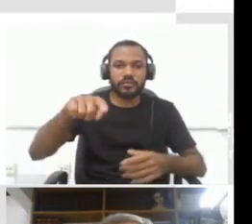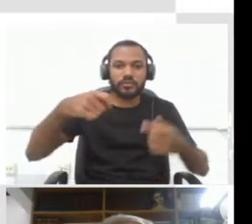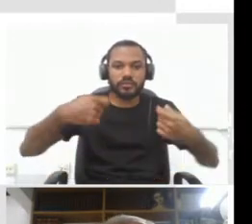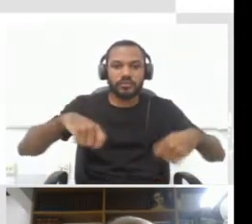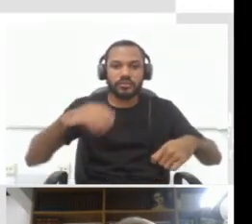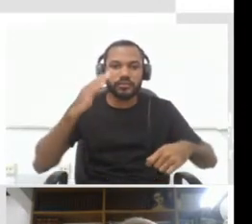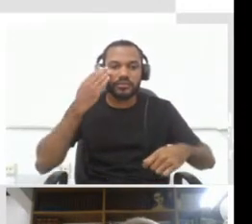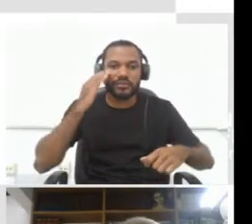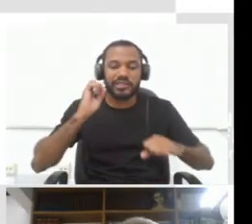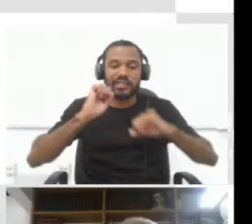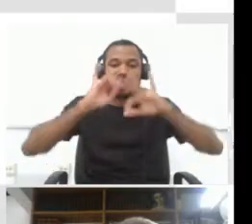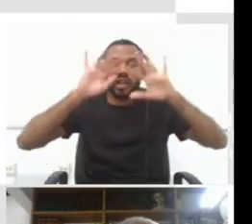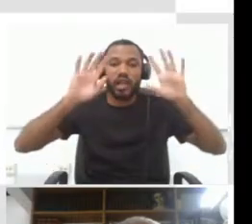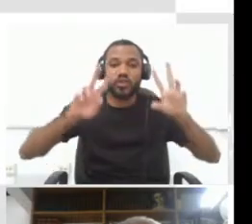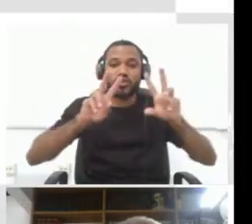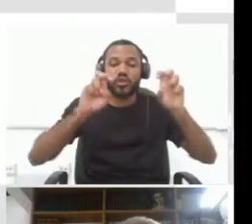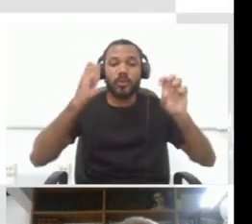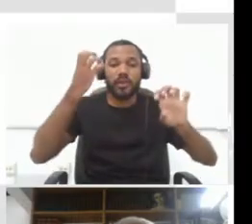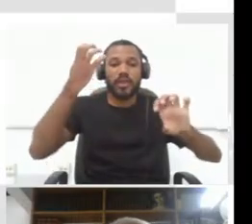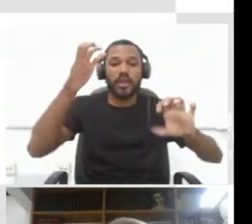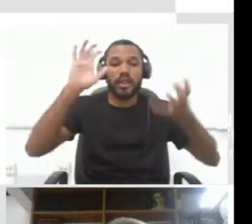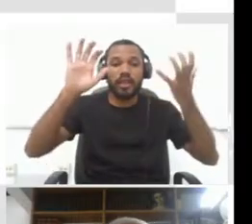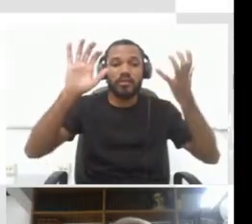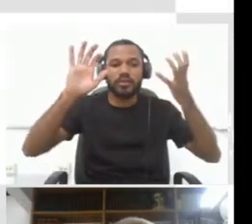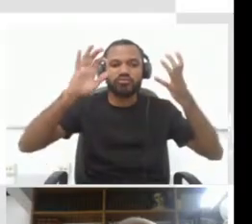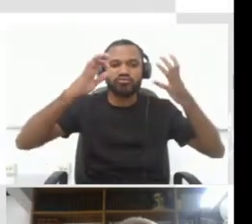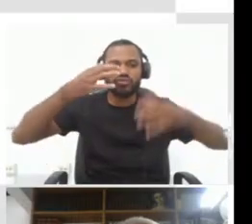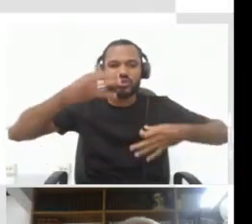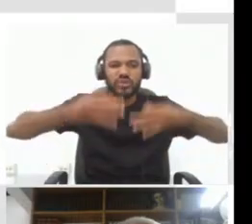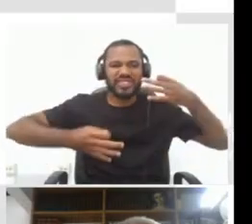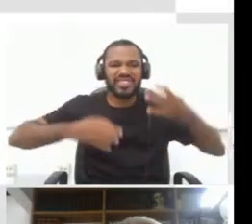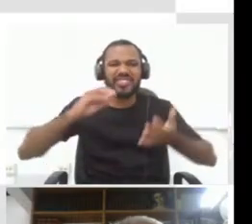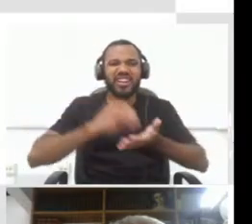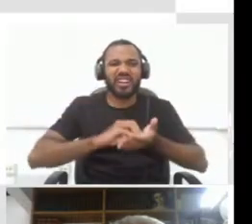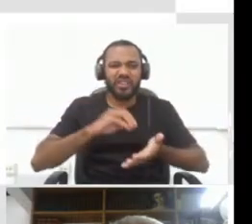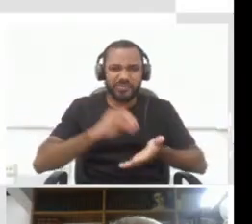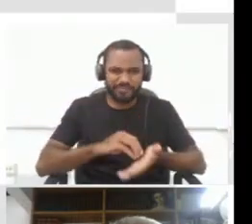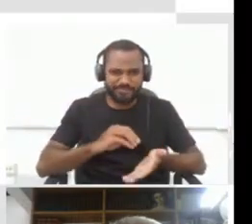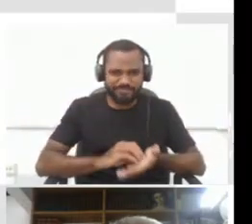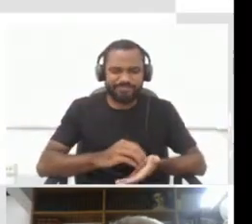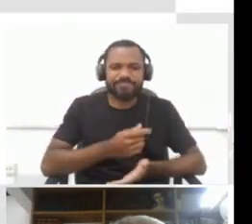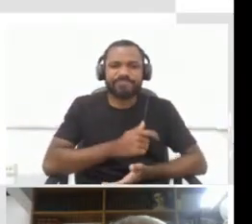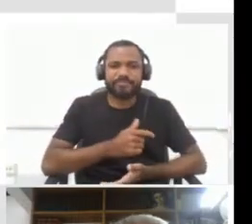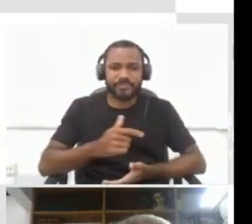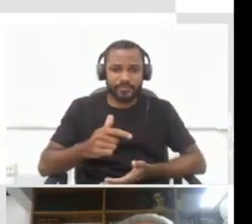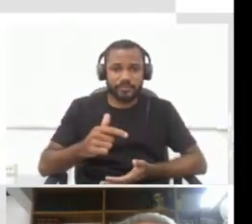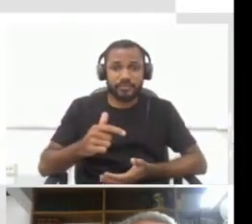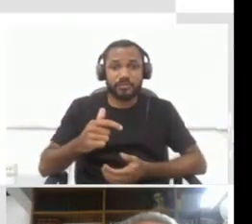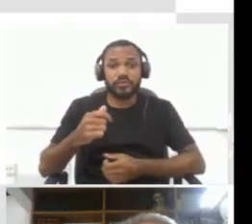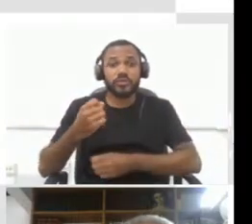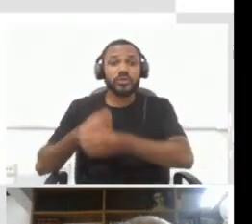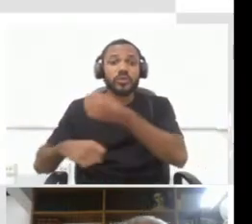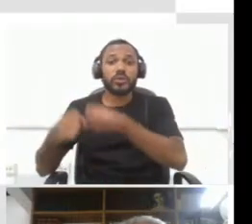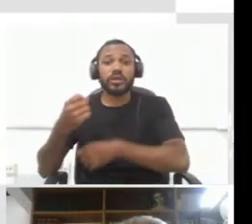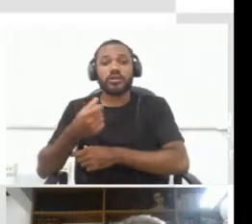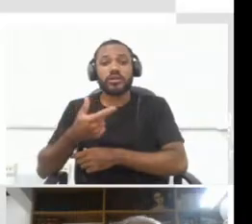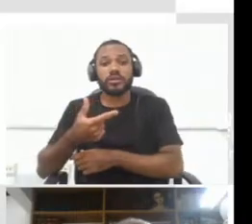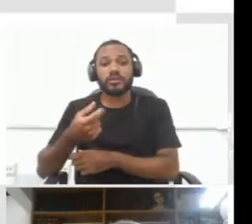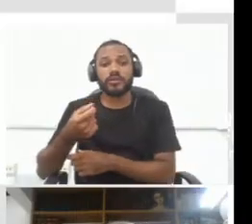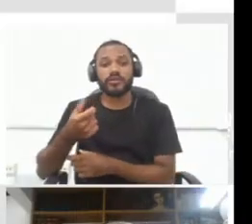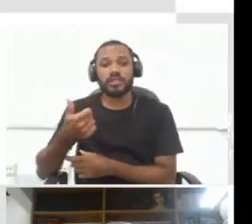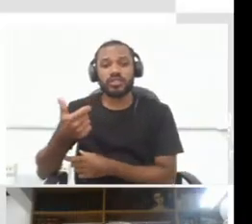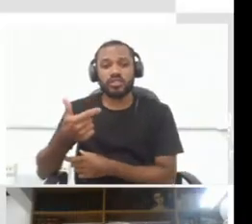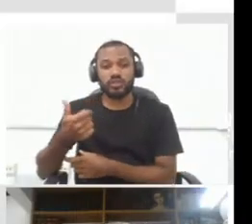injustiça climática. Né? Em 2021, os Estados Unidos emitiram per capita, né, cada cidadão americano, na